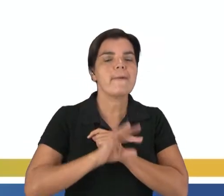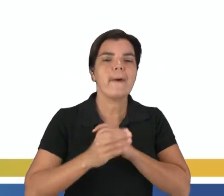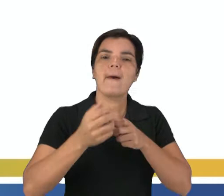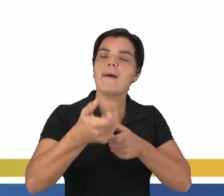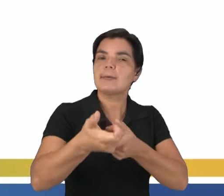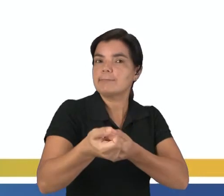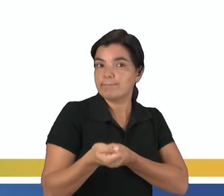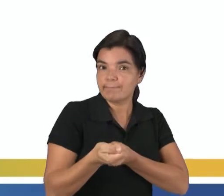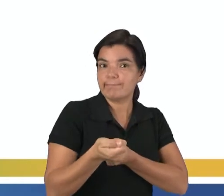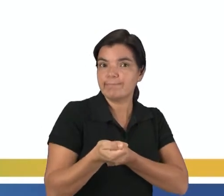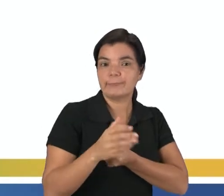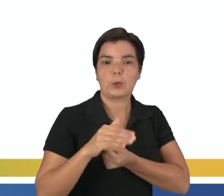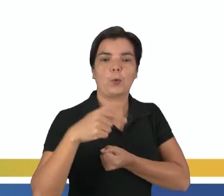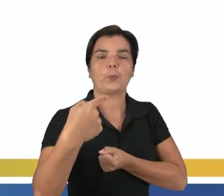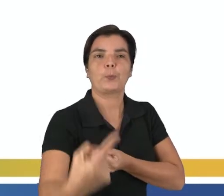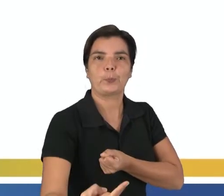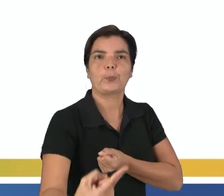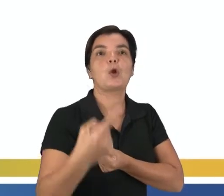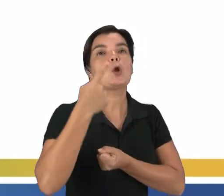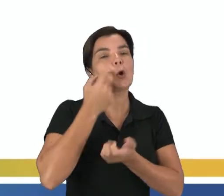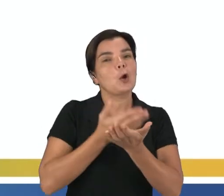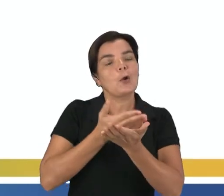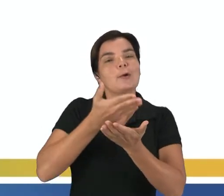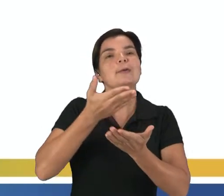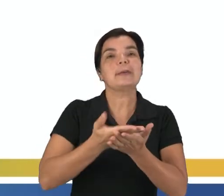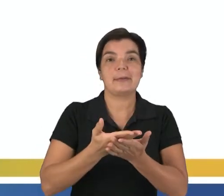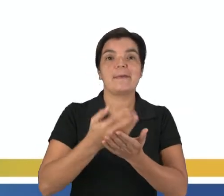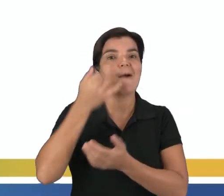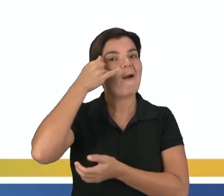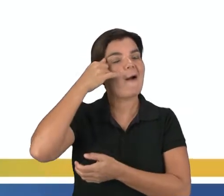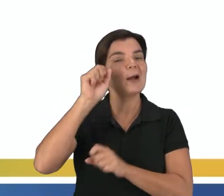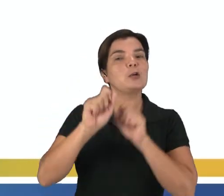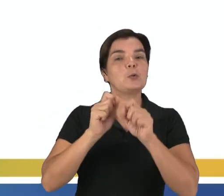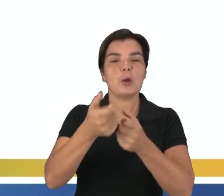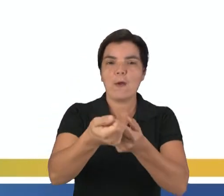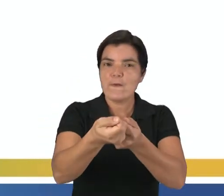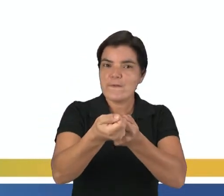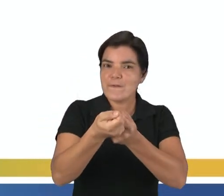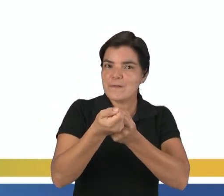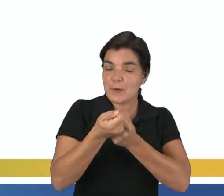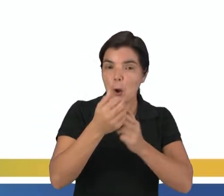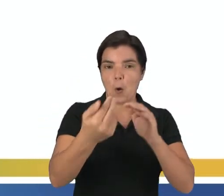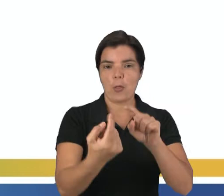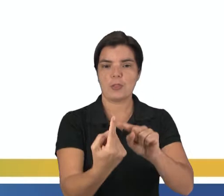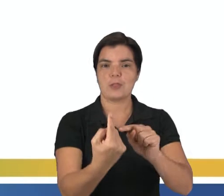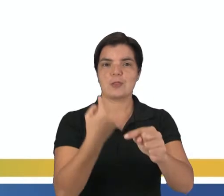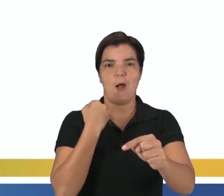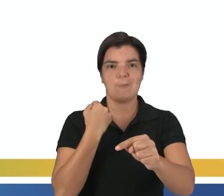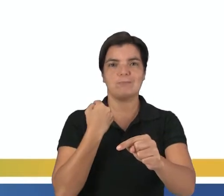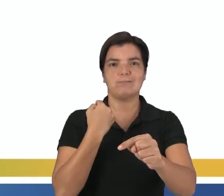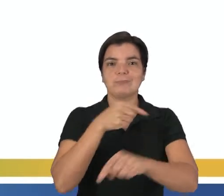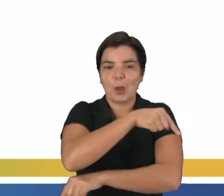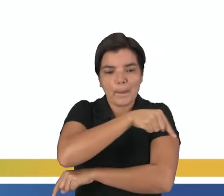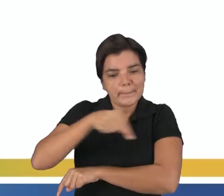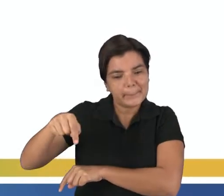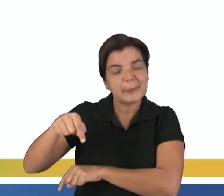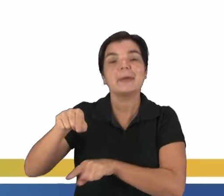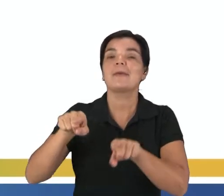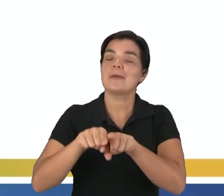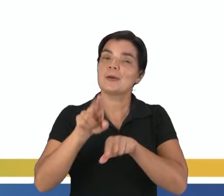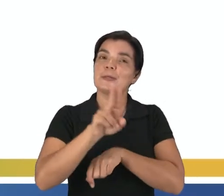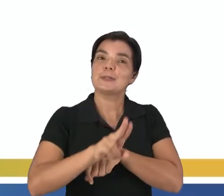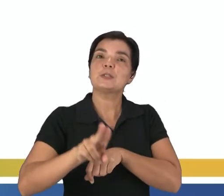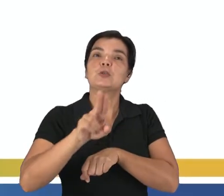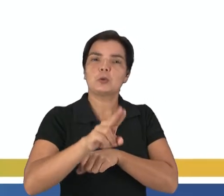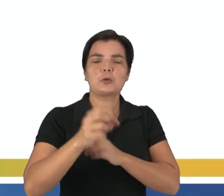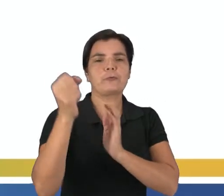grupo segura a corda de um lado. E quando começar, a ideia é fazer que os adversários ultrapassem a linha do chão, e para isso